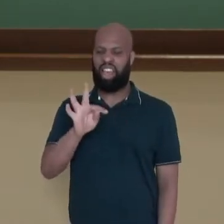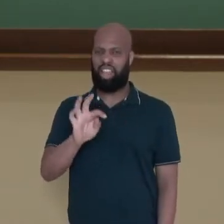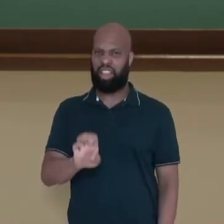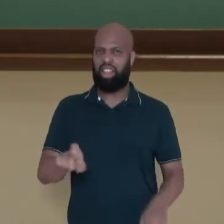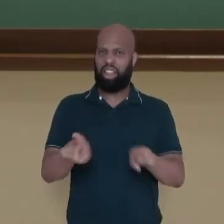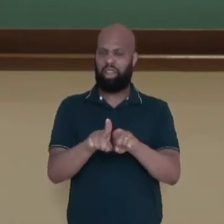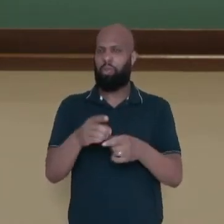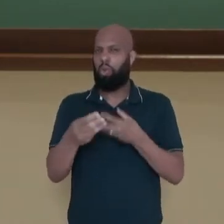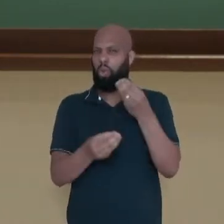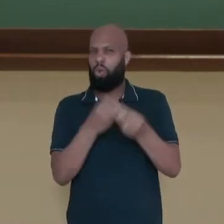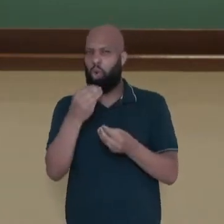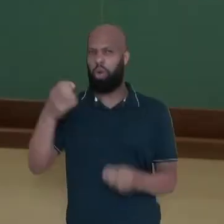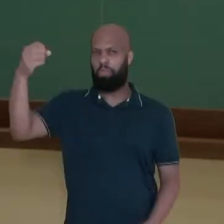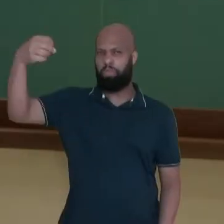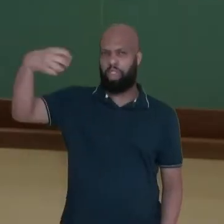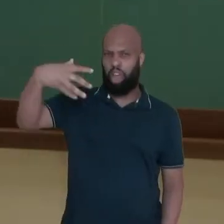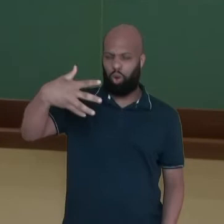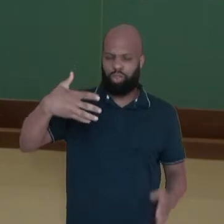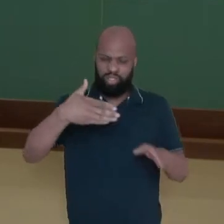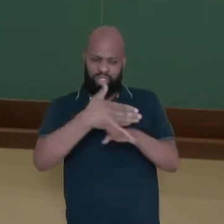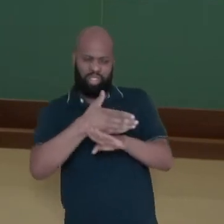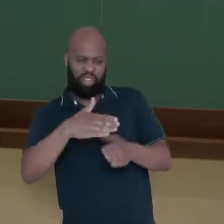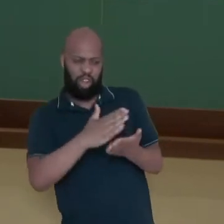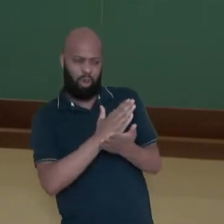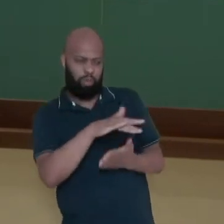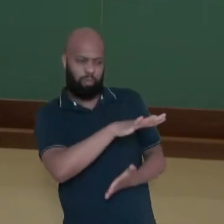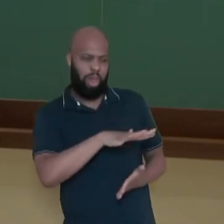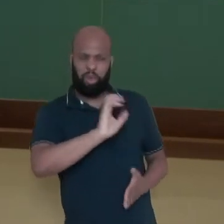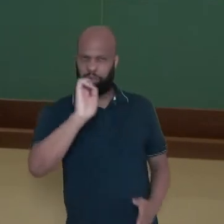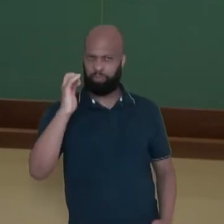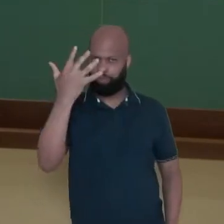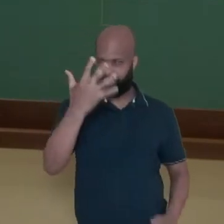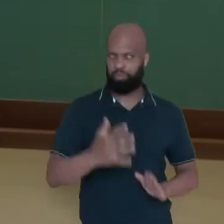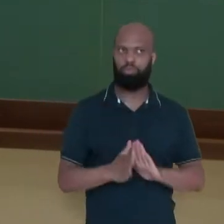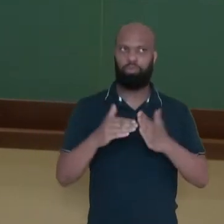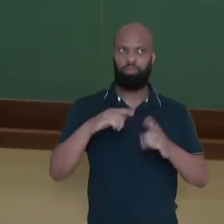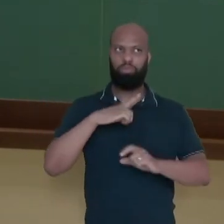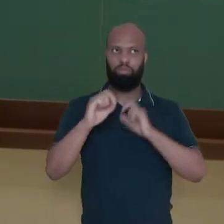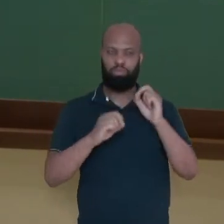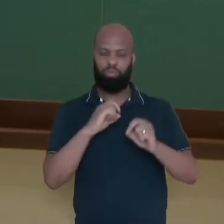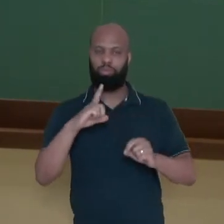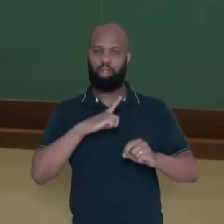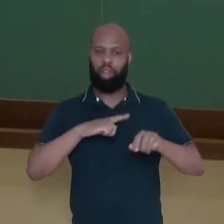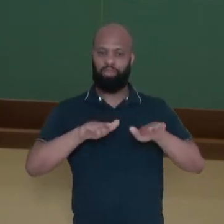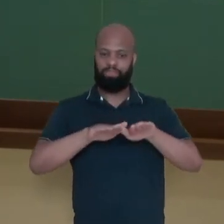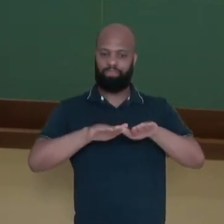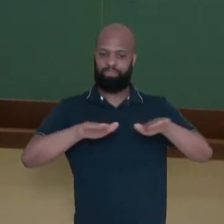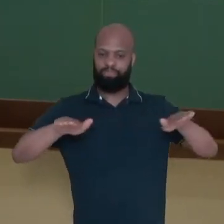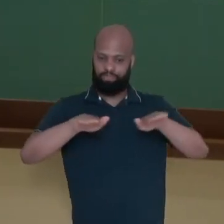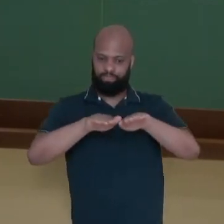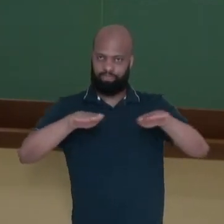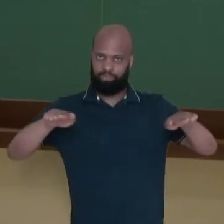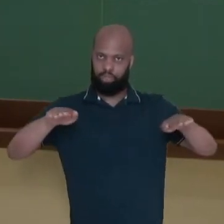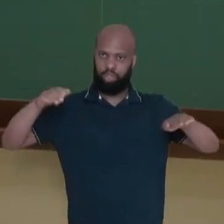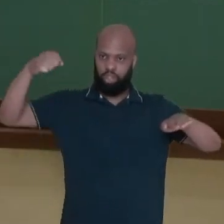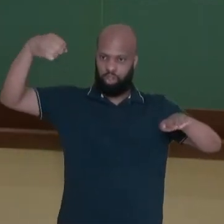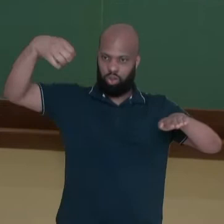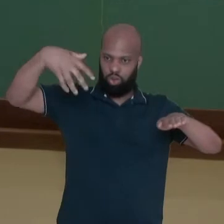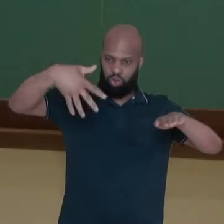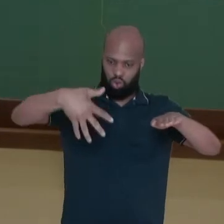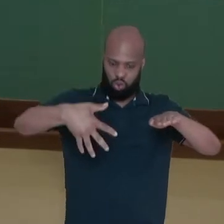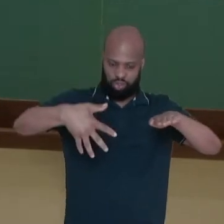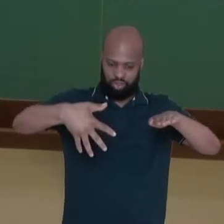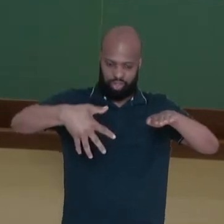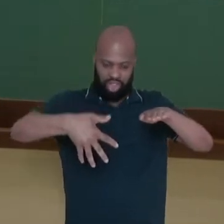luz. Então, olha só, refração da luz. A refração da luz é quando a luz muda de meio. Está